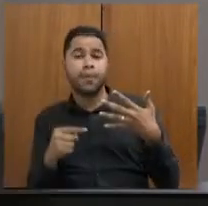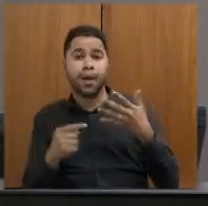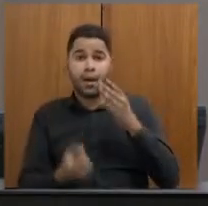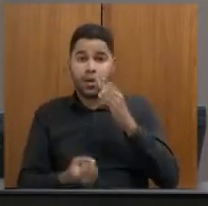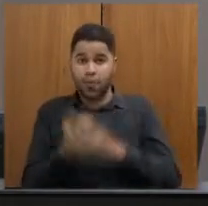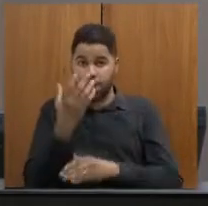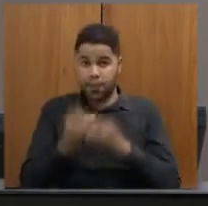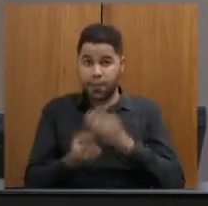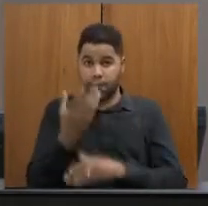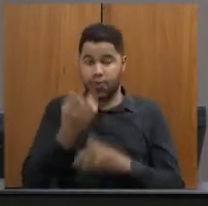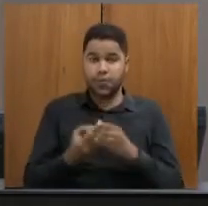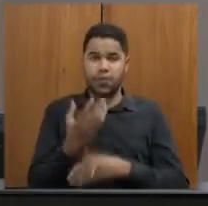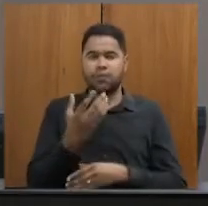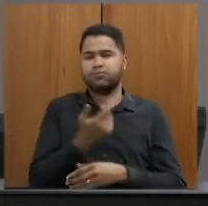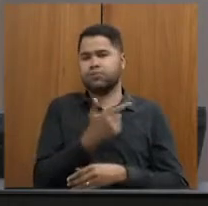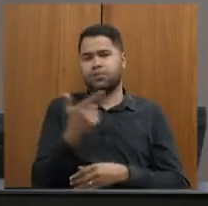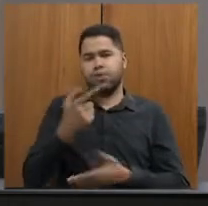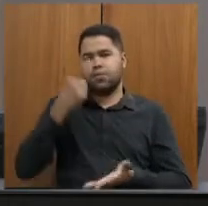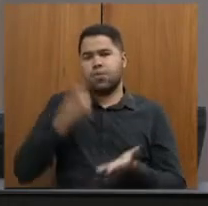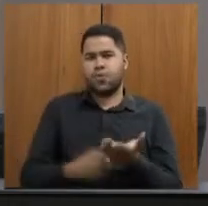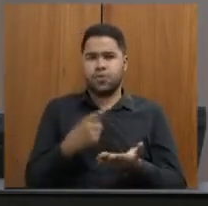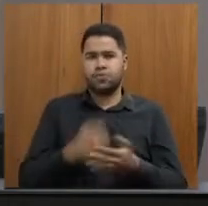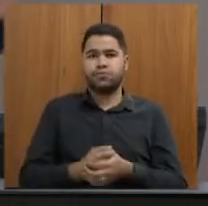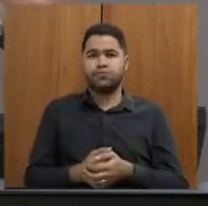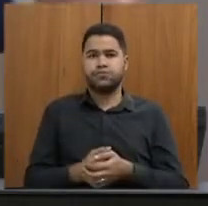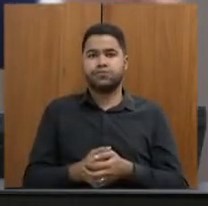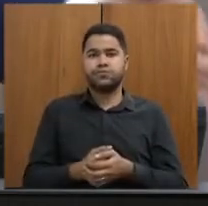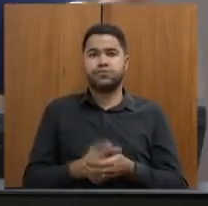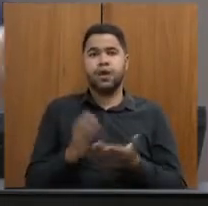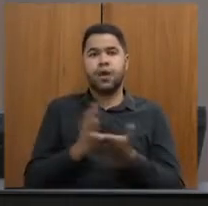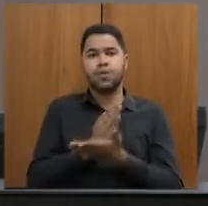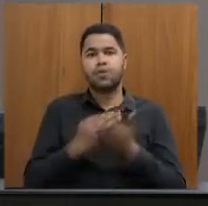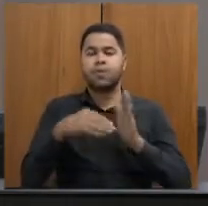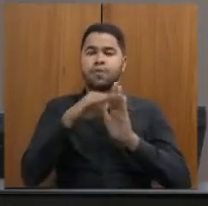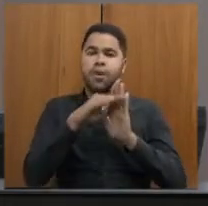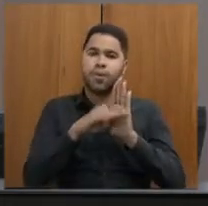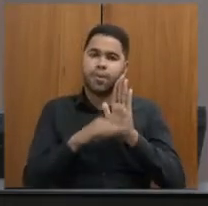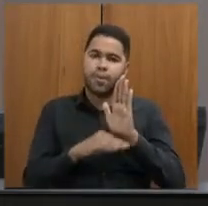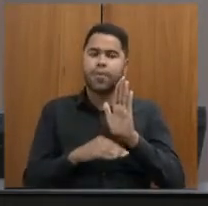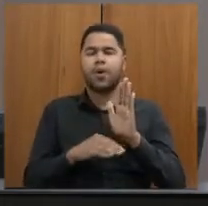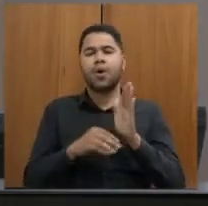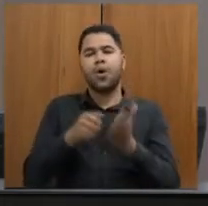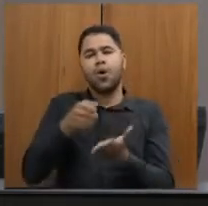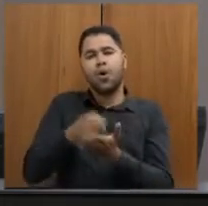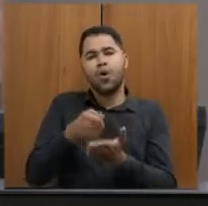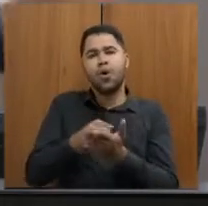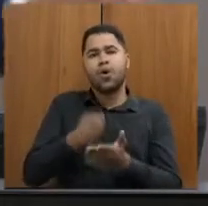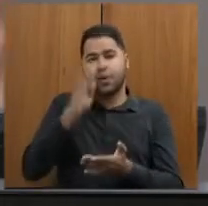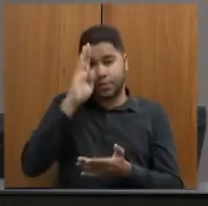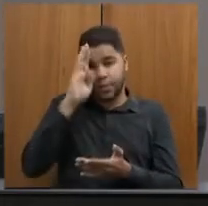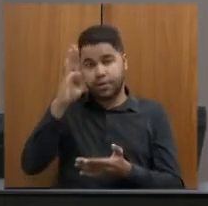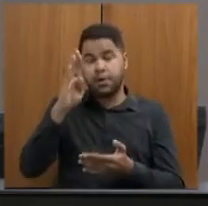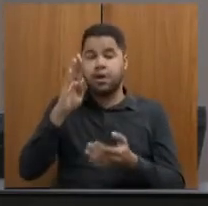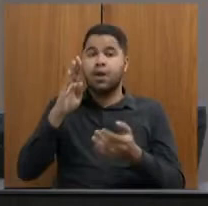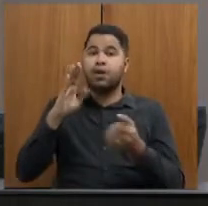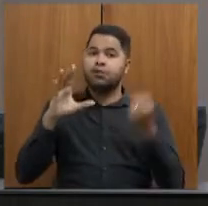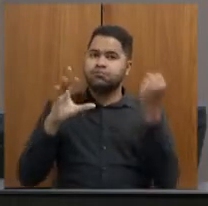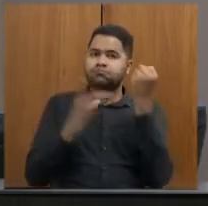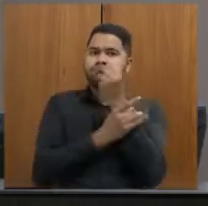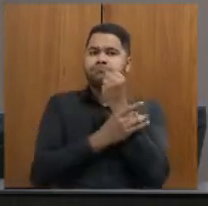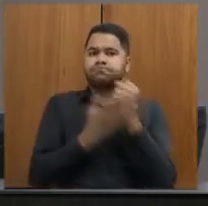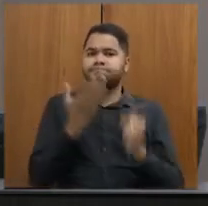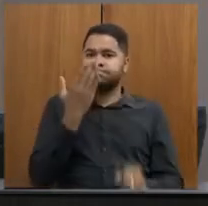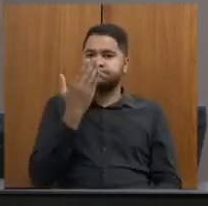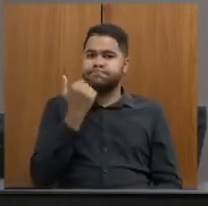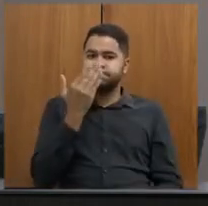produtor que assinar um termo de compromisso e cumprir alguns quesitos obrigatórios na questão principalmente segurança alimentar